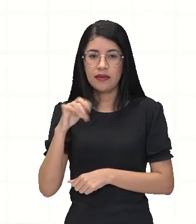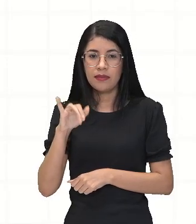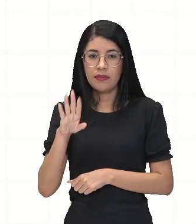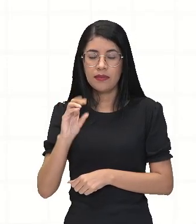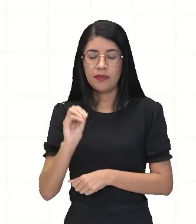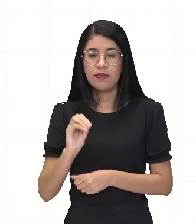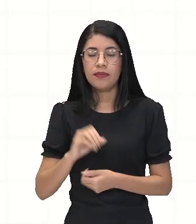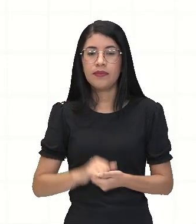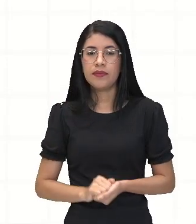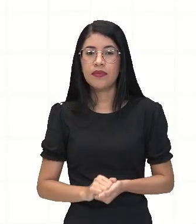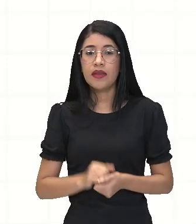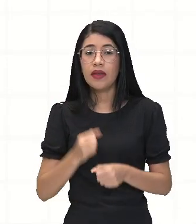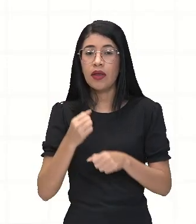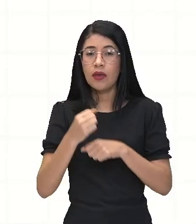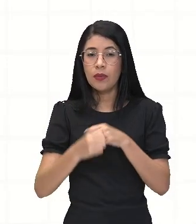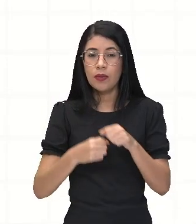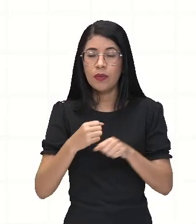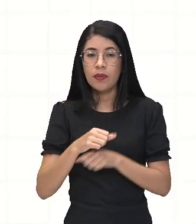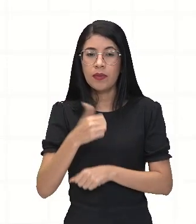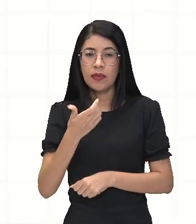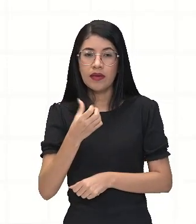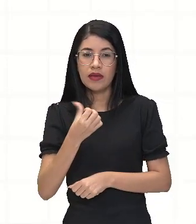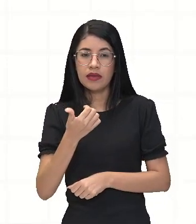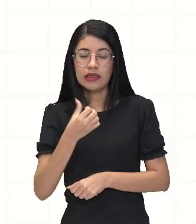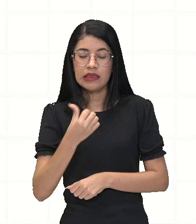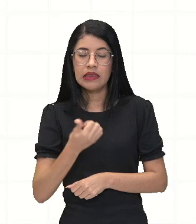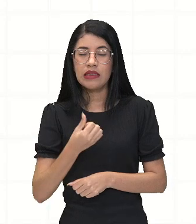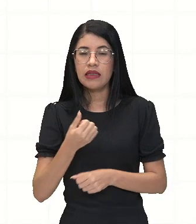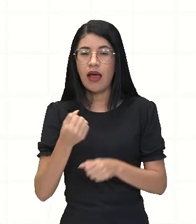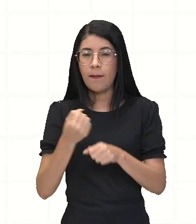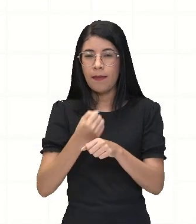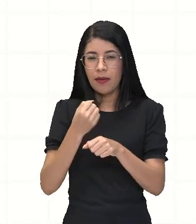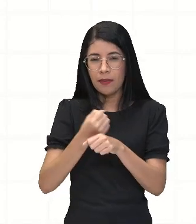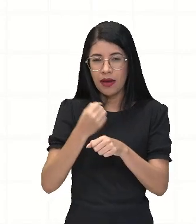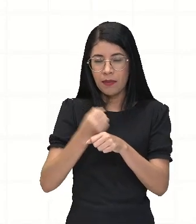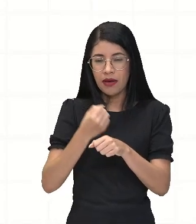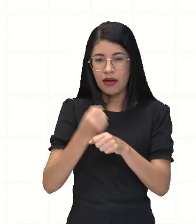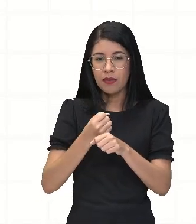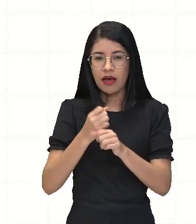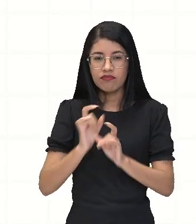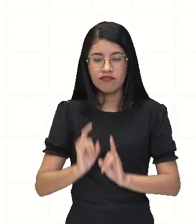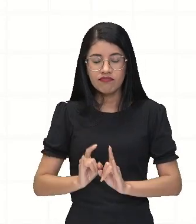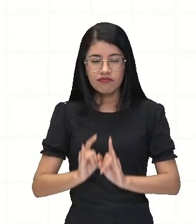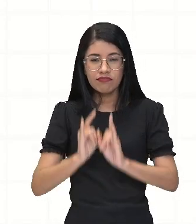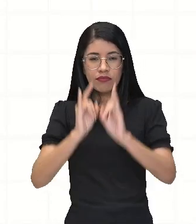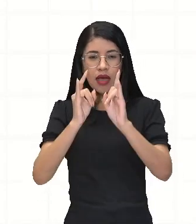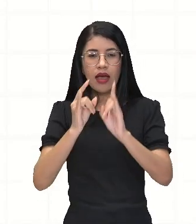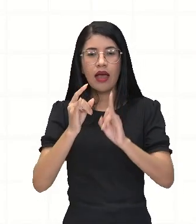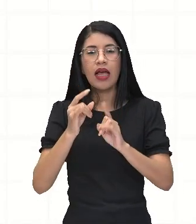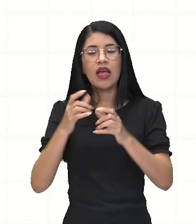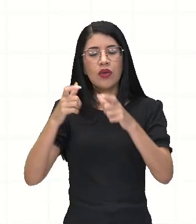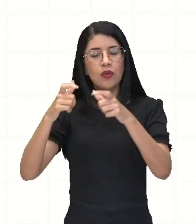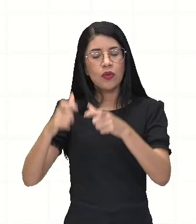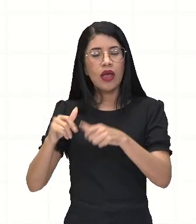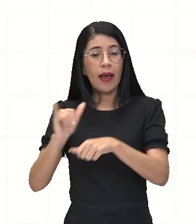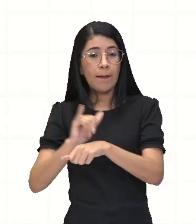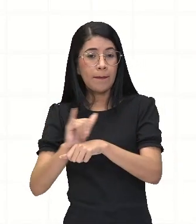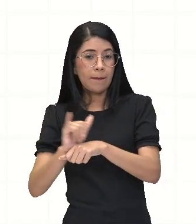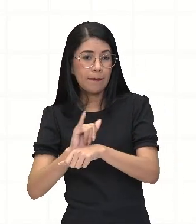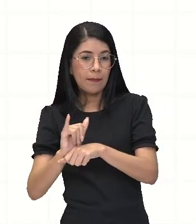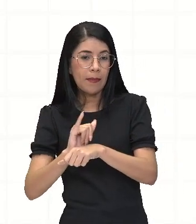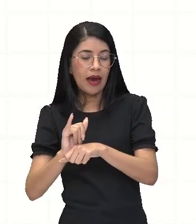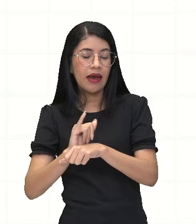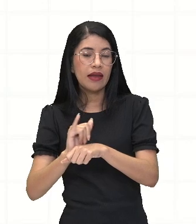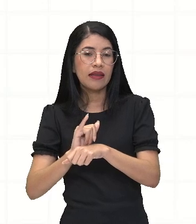Em 1616, ocorreu a edificação do Forte do Presépio em um local estratégico da capitania